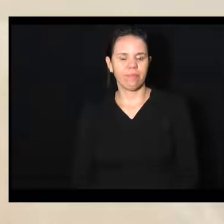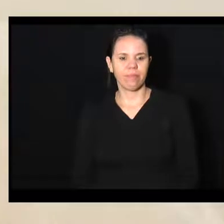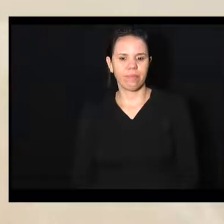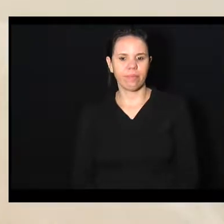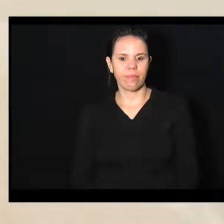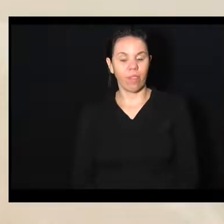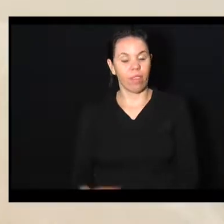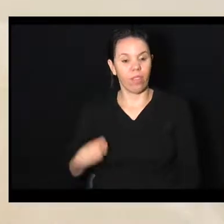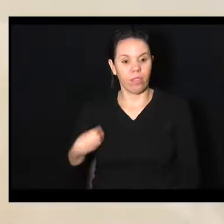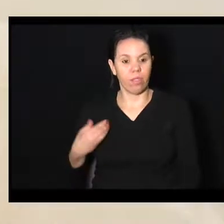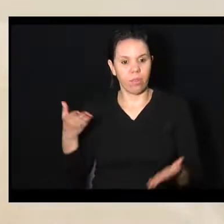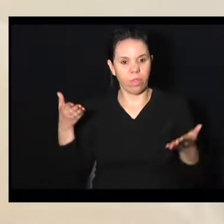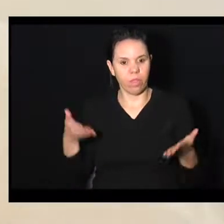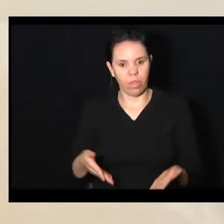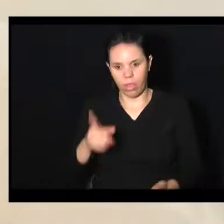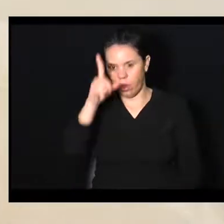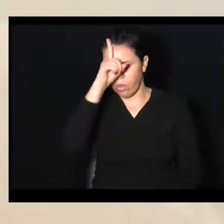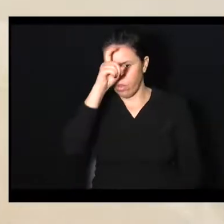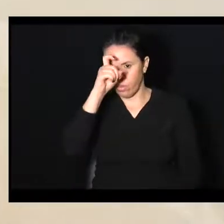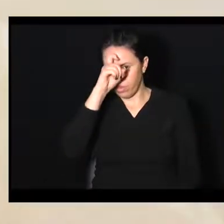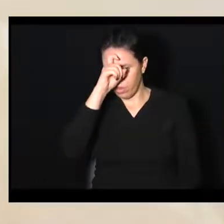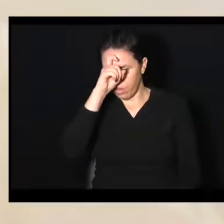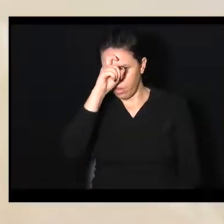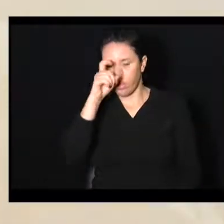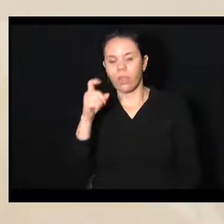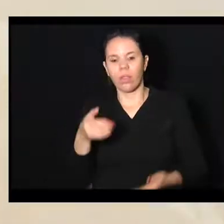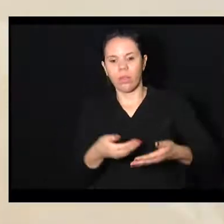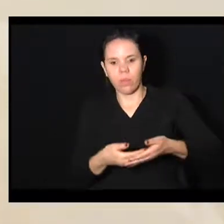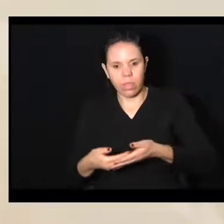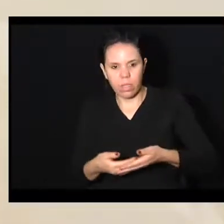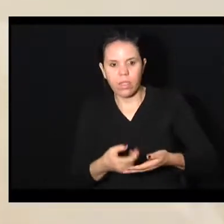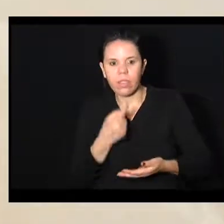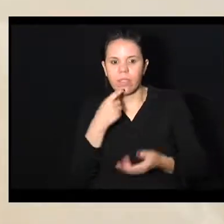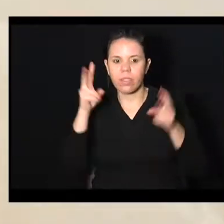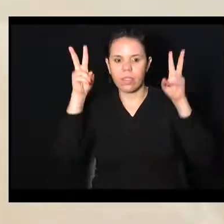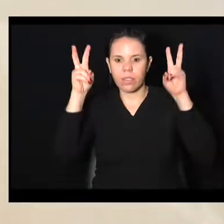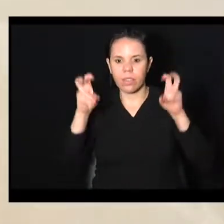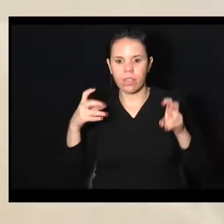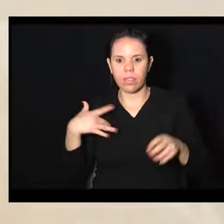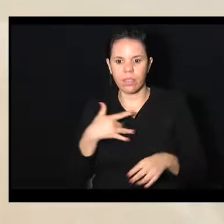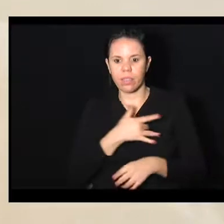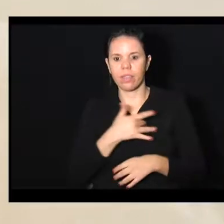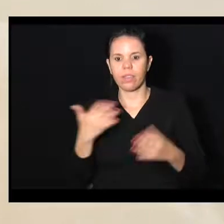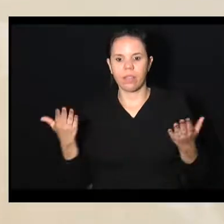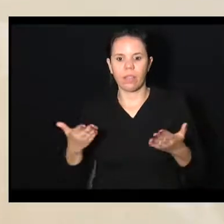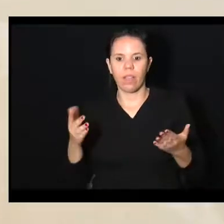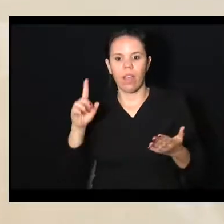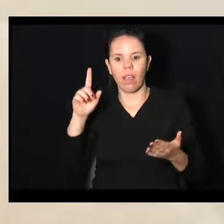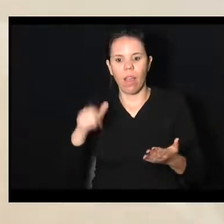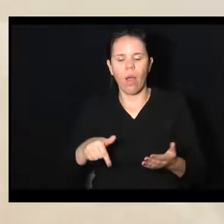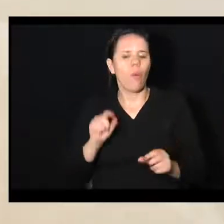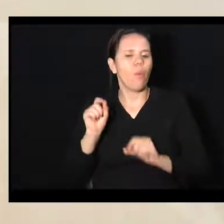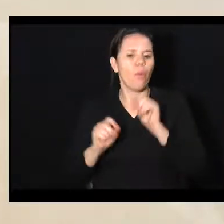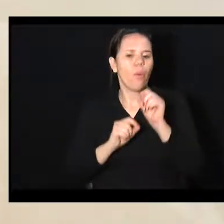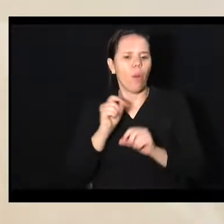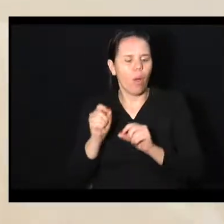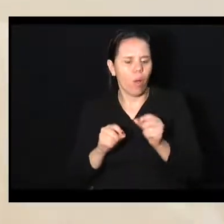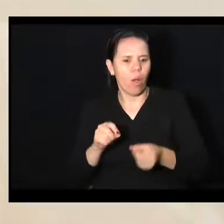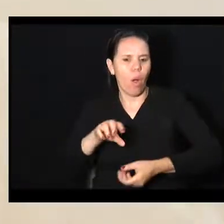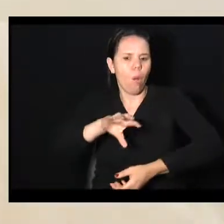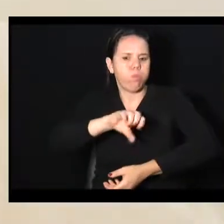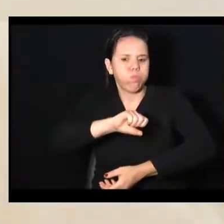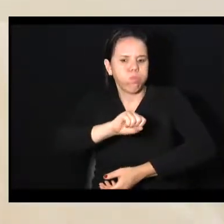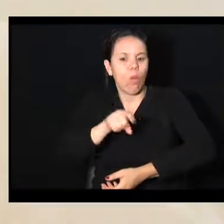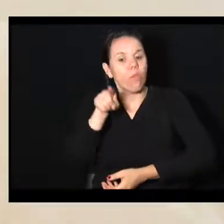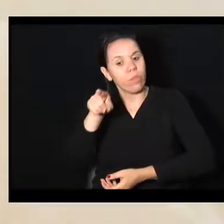Estamos aqui na Maternidade de Campinas e o tema de hoje do Saúde Agora é aleitamento materno. Você,